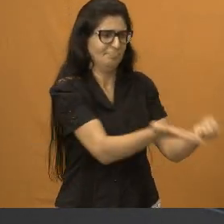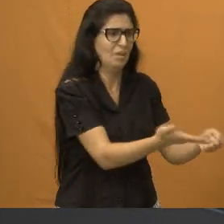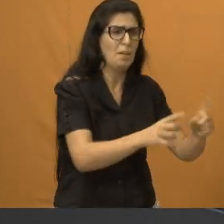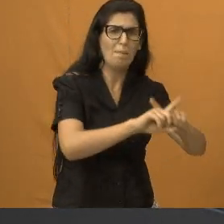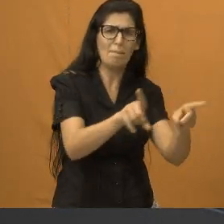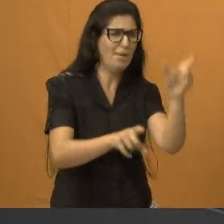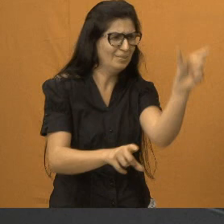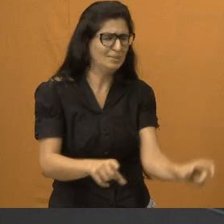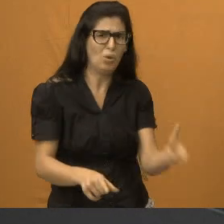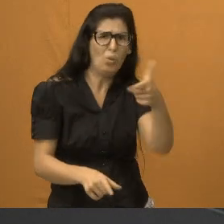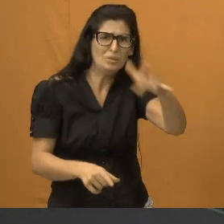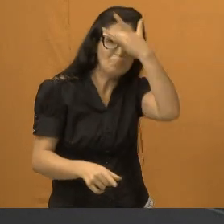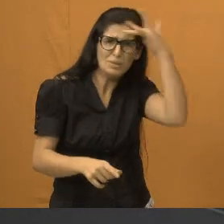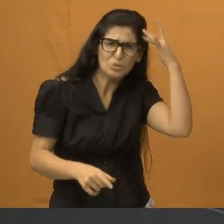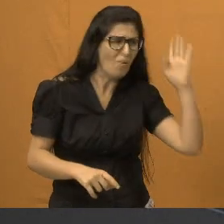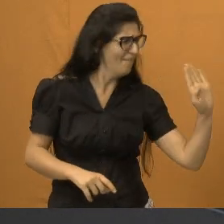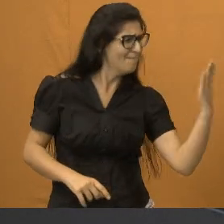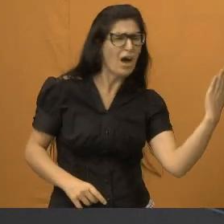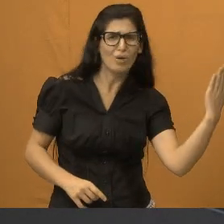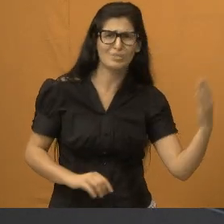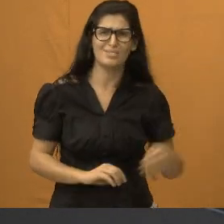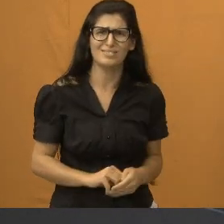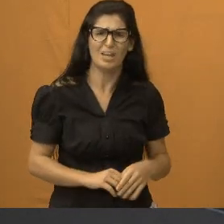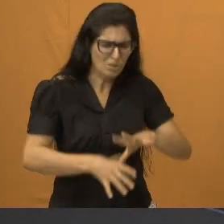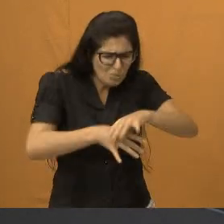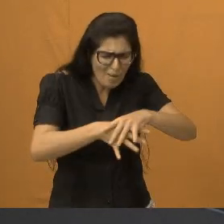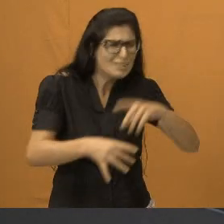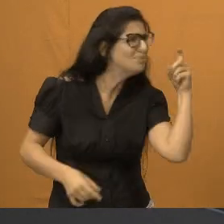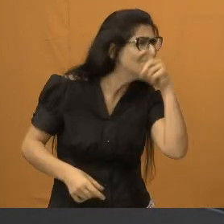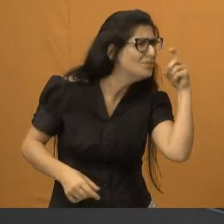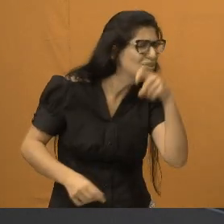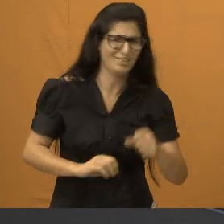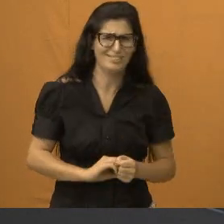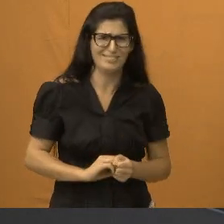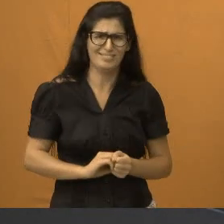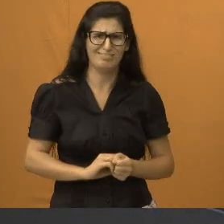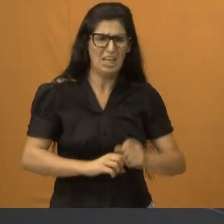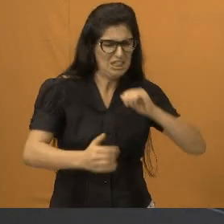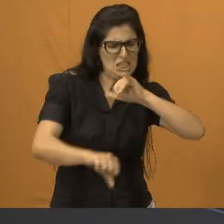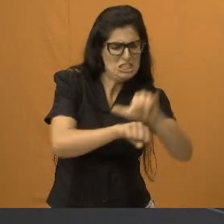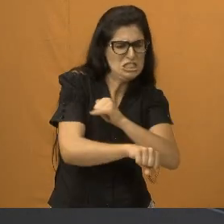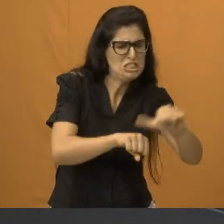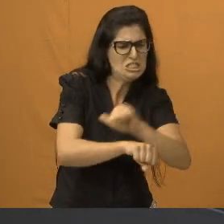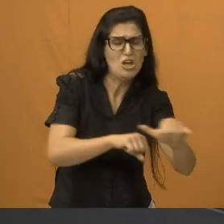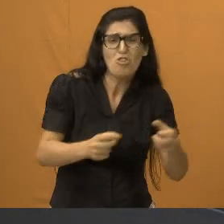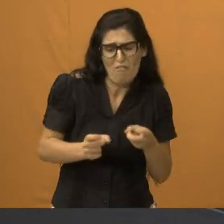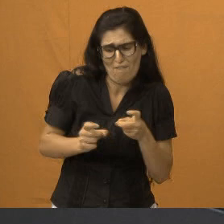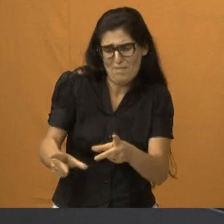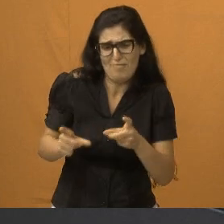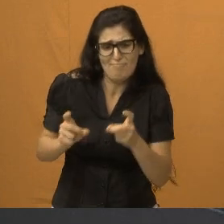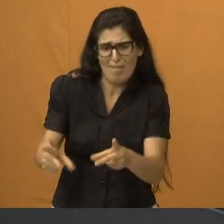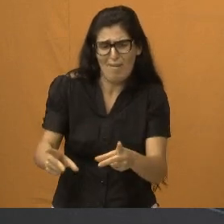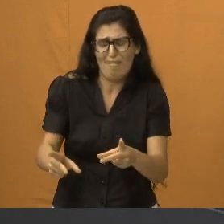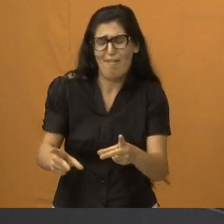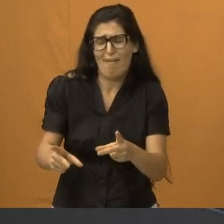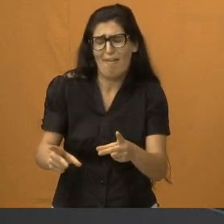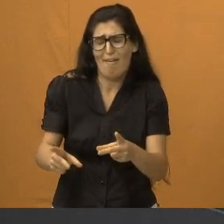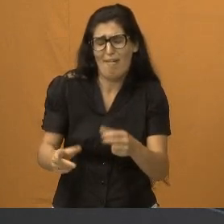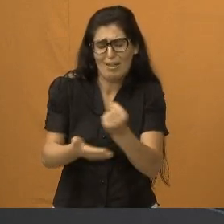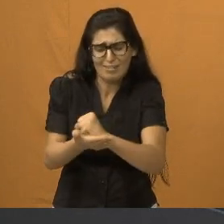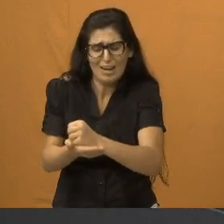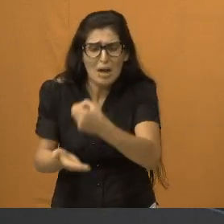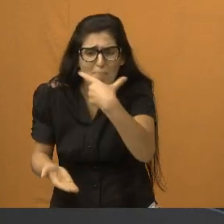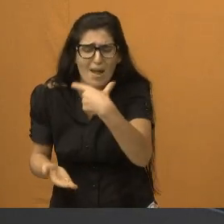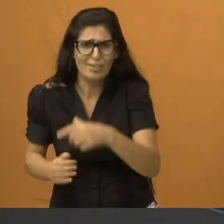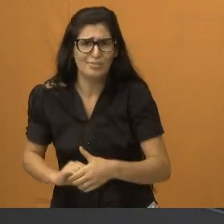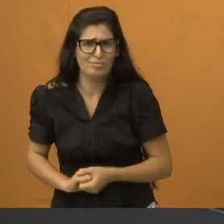esse remédio e depois vai para o mercado negro e vende esse remédio. Graças a Deus,